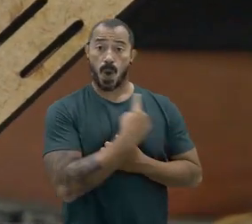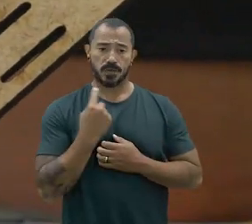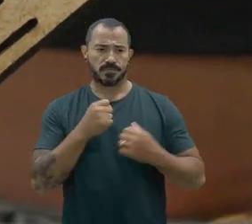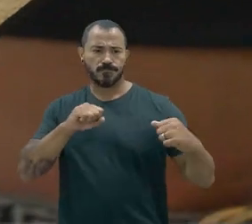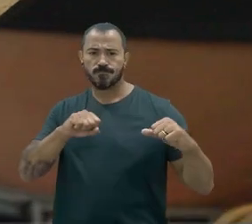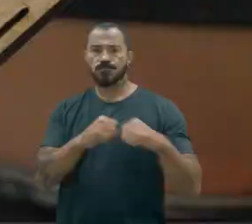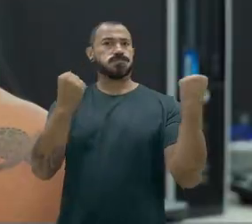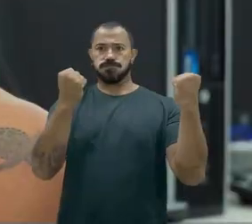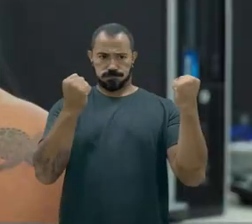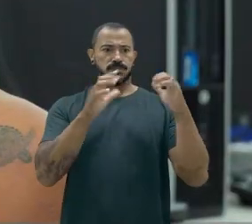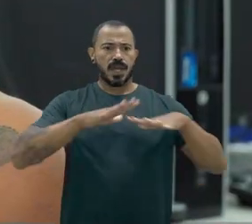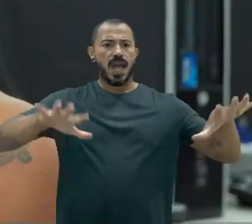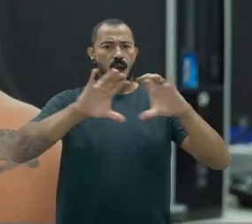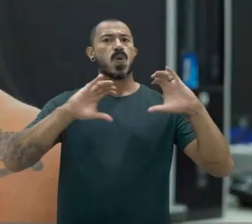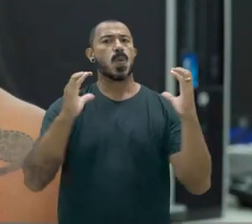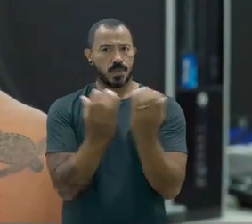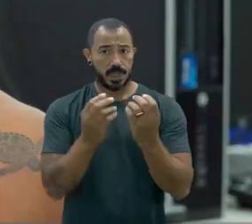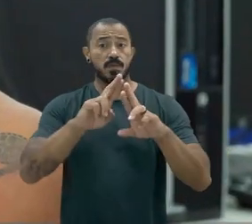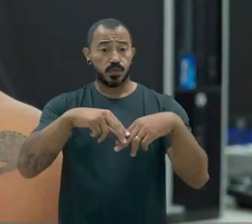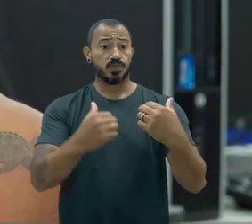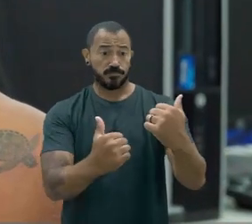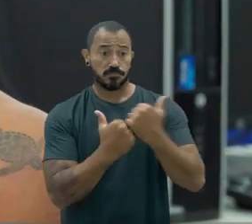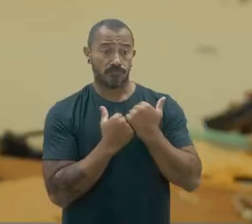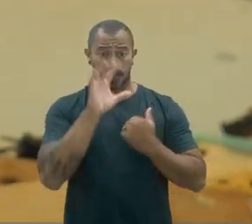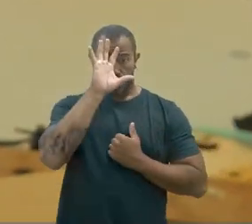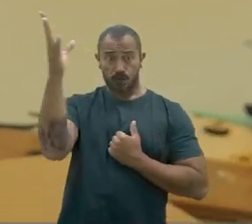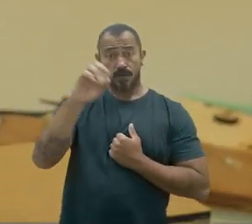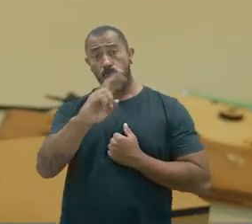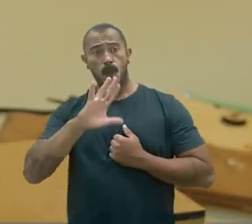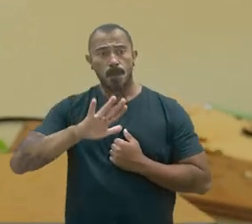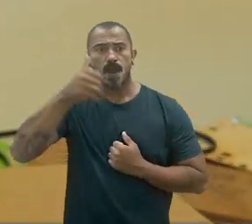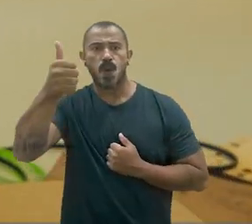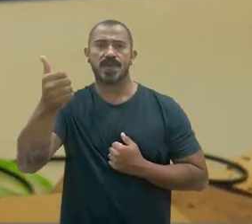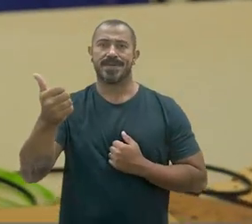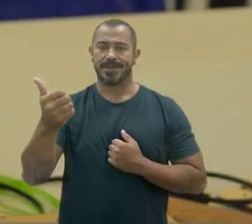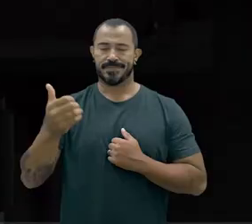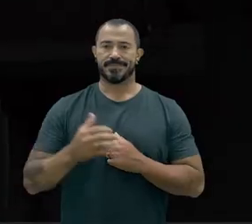impactar a comunidade. A gente se baseia nela para criar as soluções ou as melhorias.